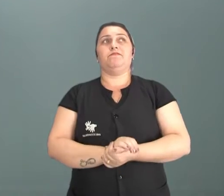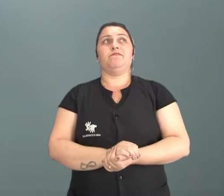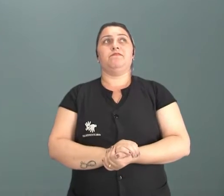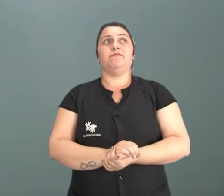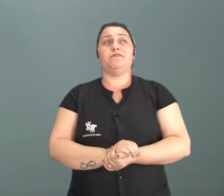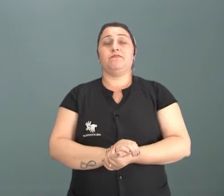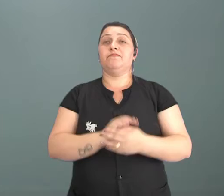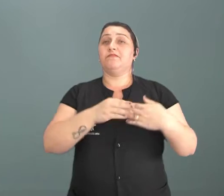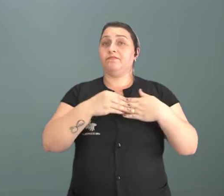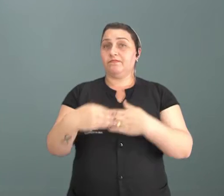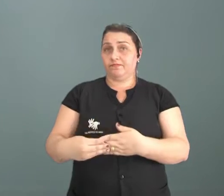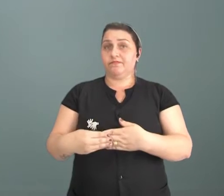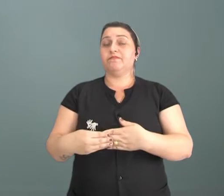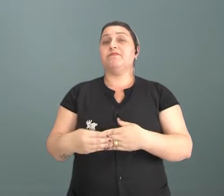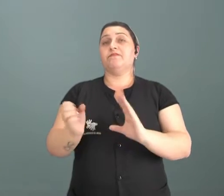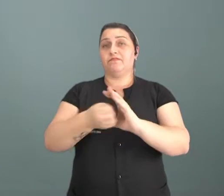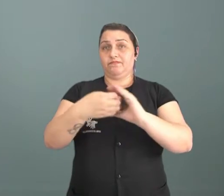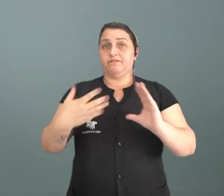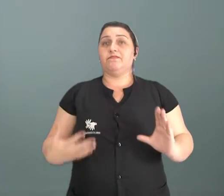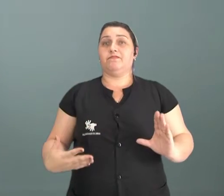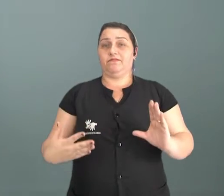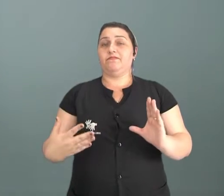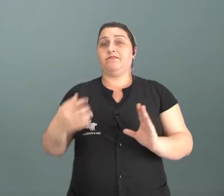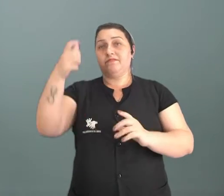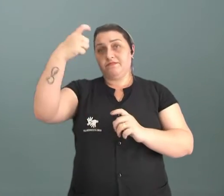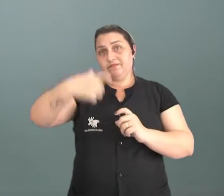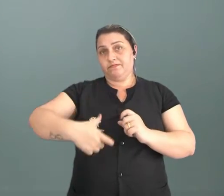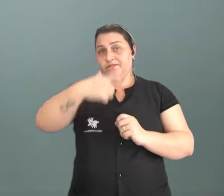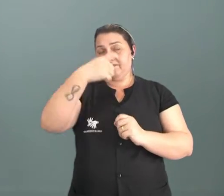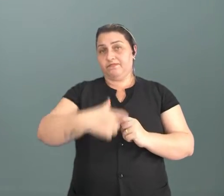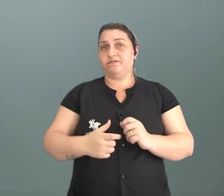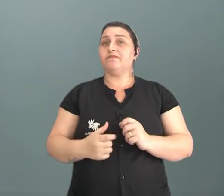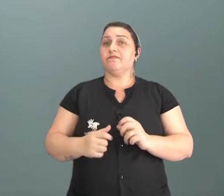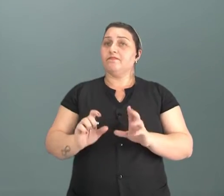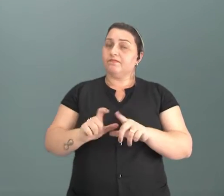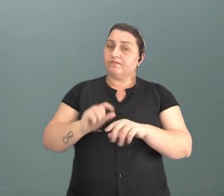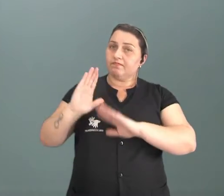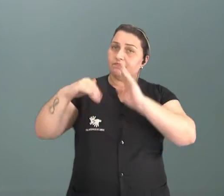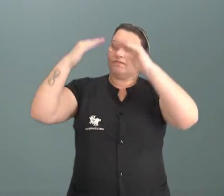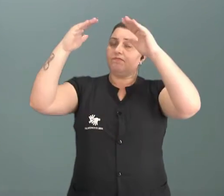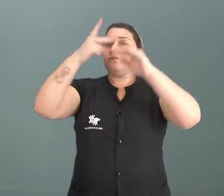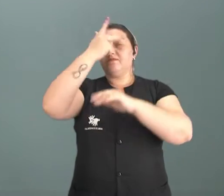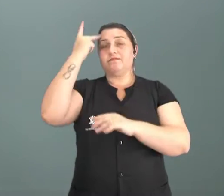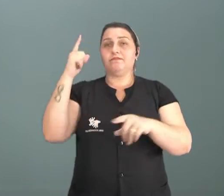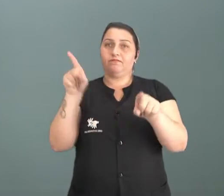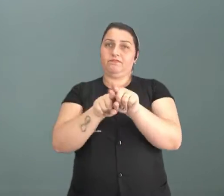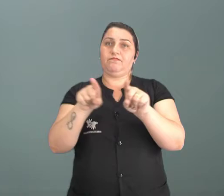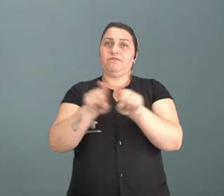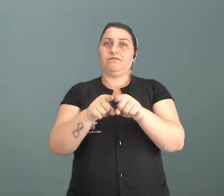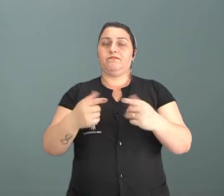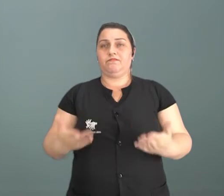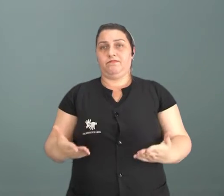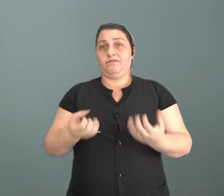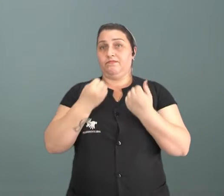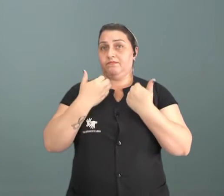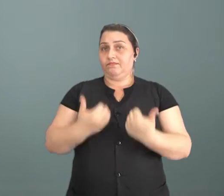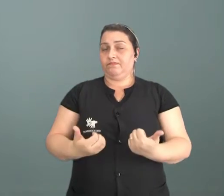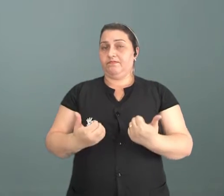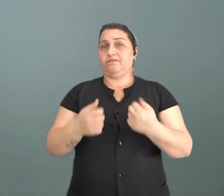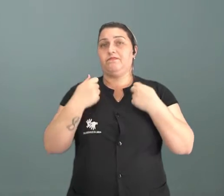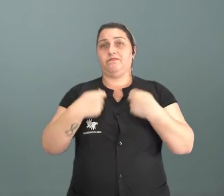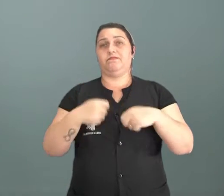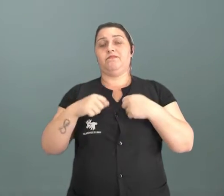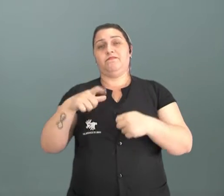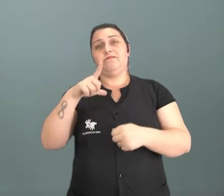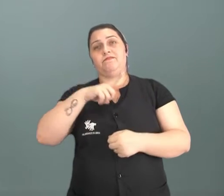Então, levando em consideração essas características do indivíduo, elas nos fazem crescer como pessoas também, tá bom? A gente tem que ter